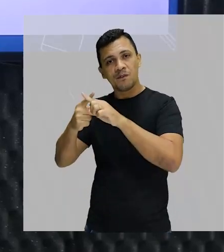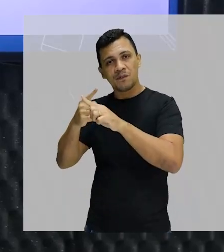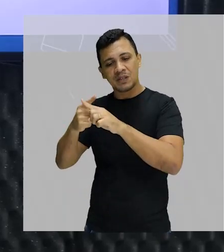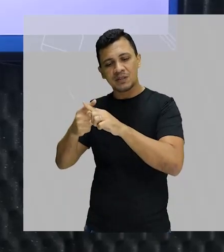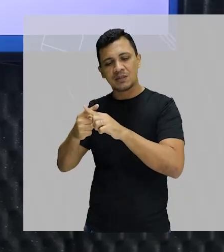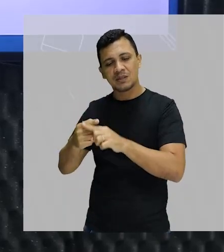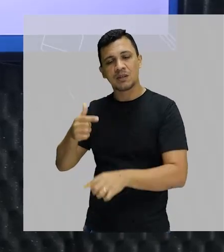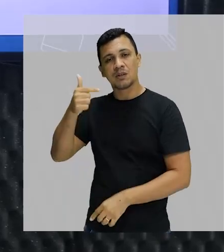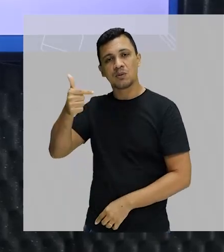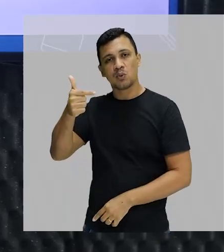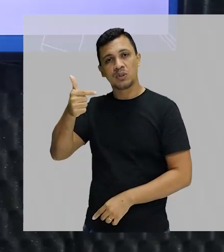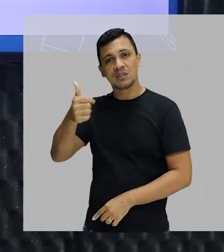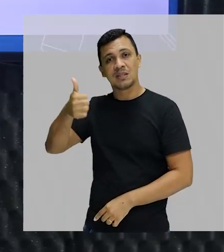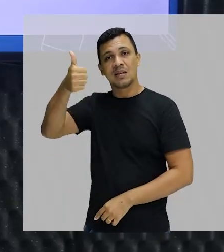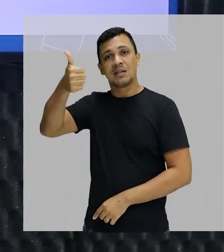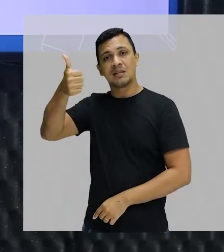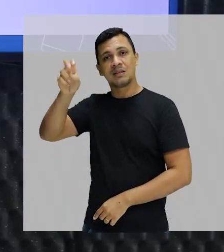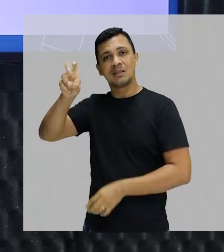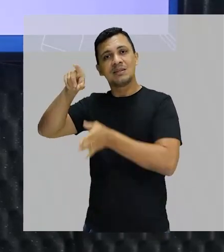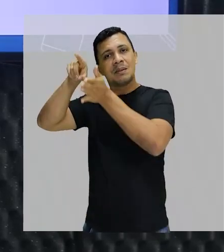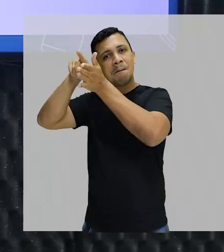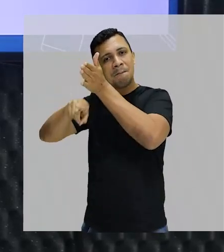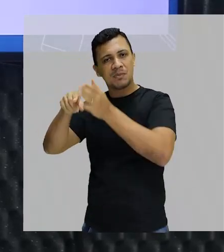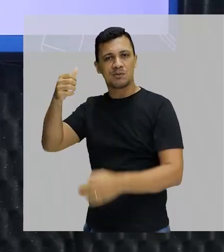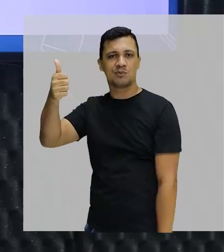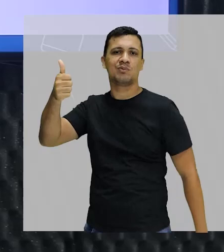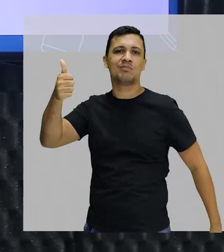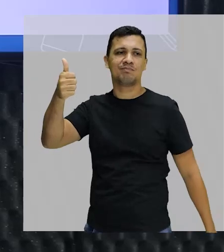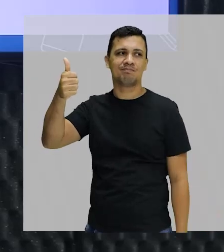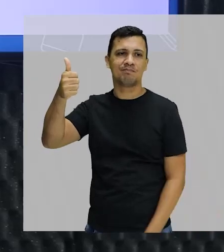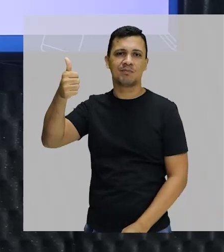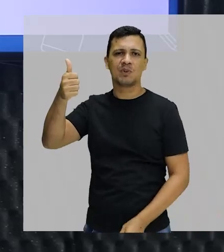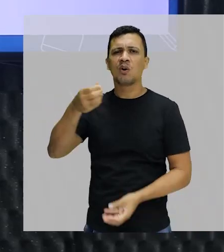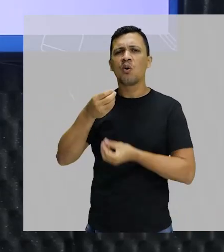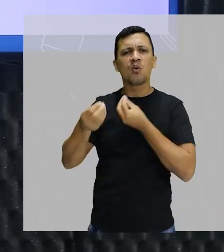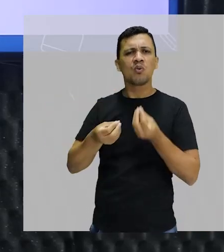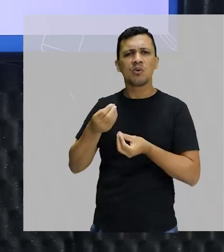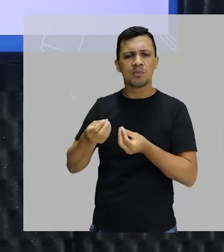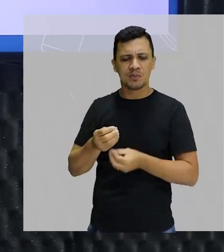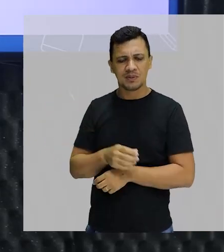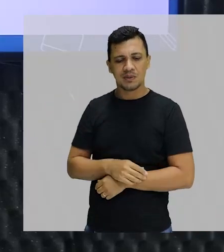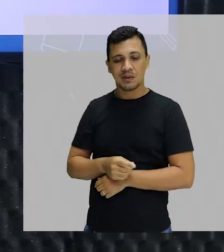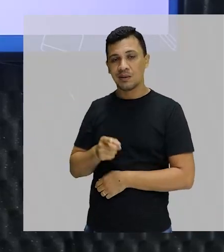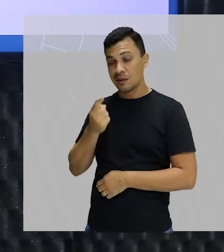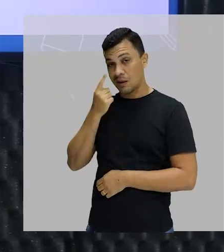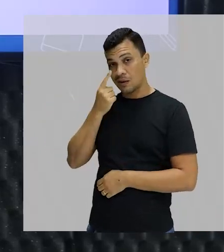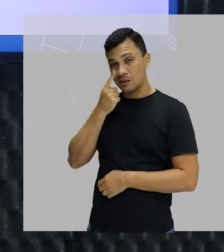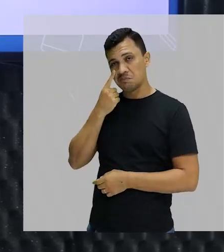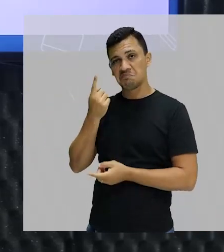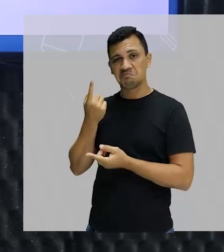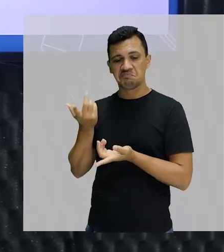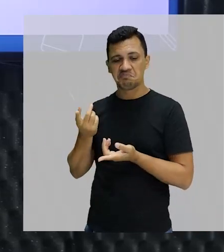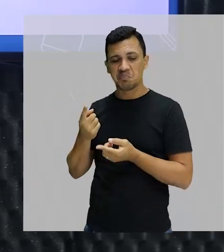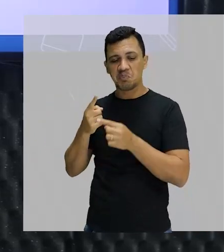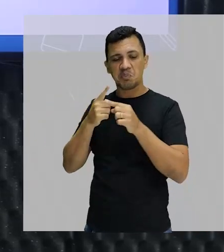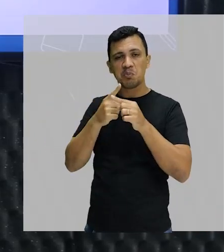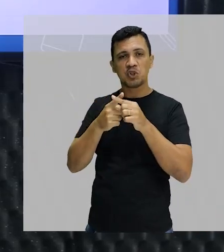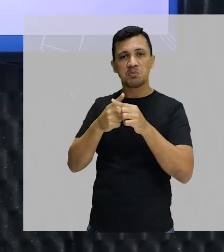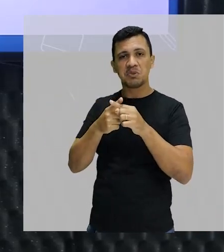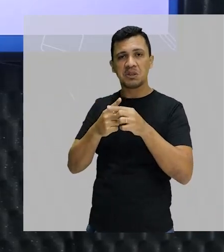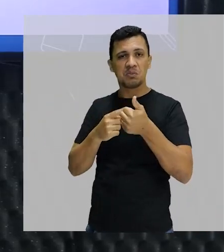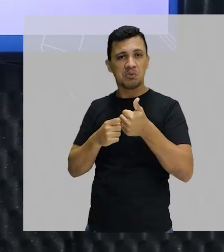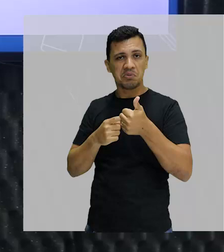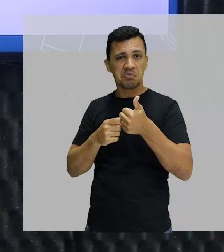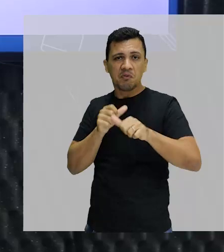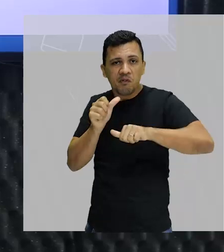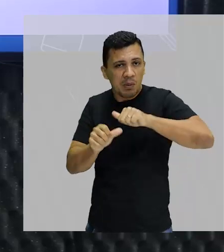a 15 menos 1. Esse 2 elevado a 15 menos 1 dá... Ah, está multiplicando por 1, então não vai alterar o